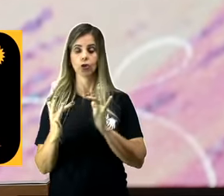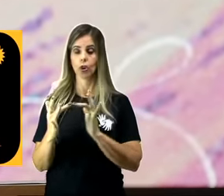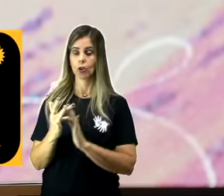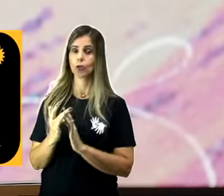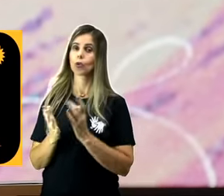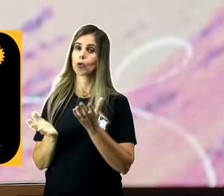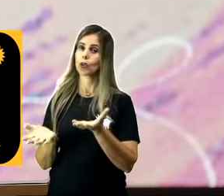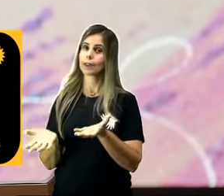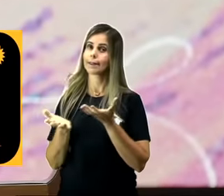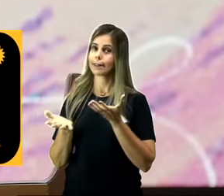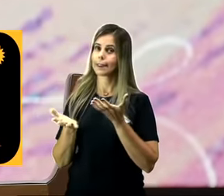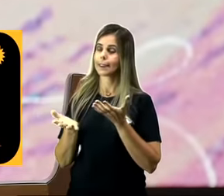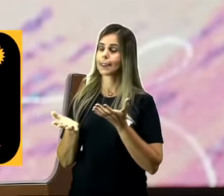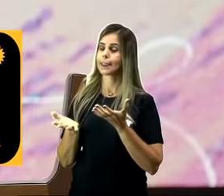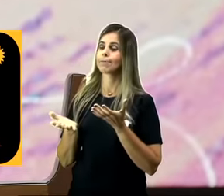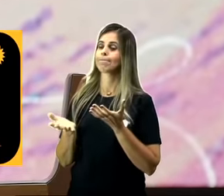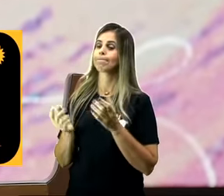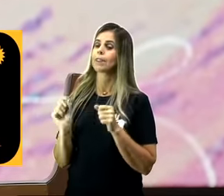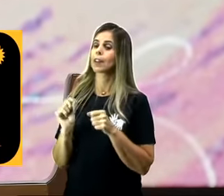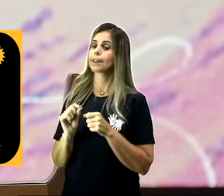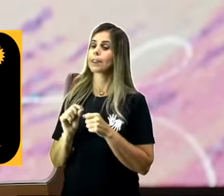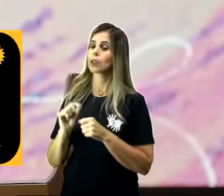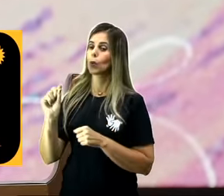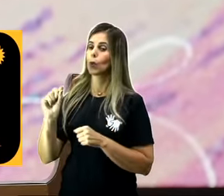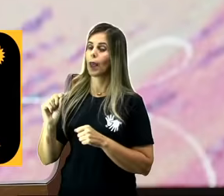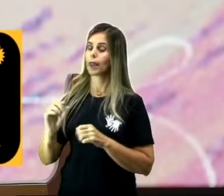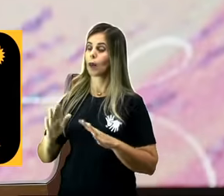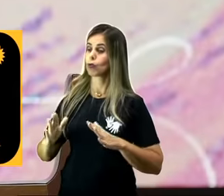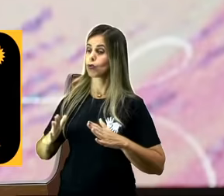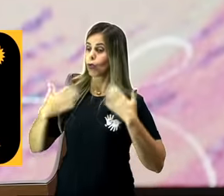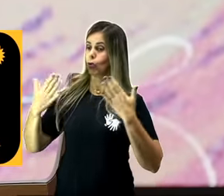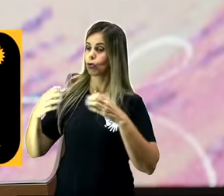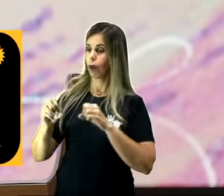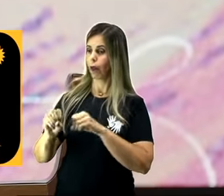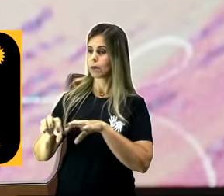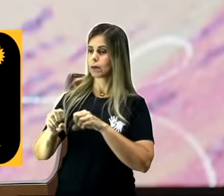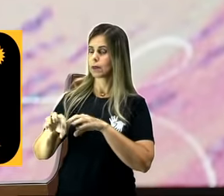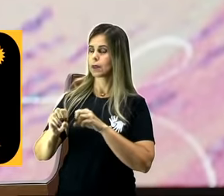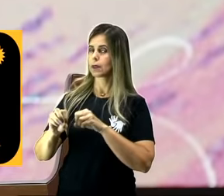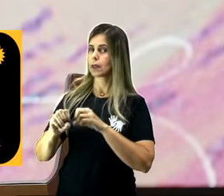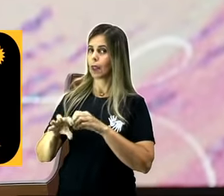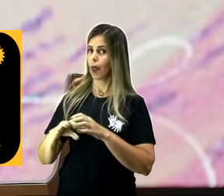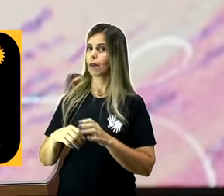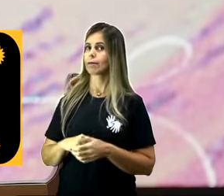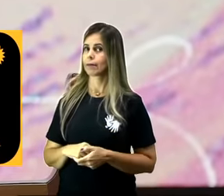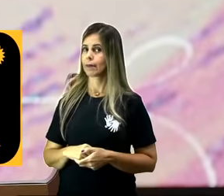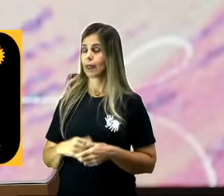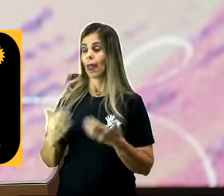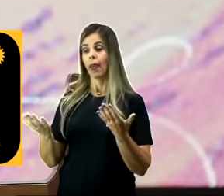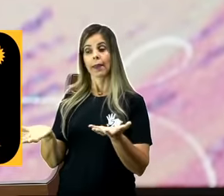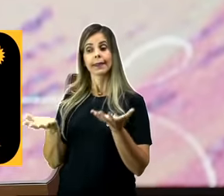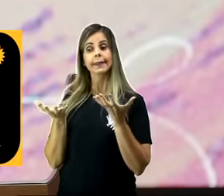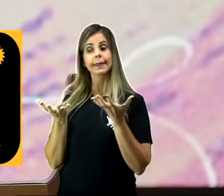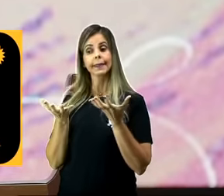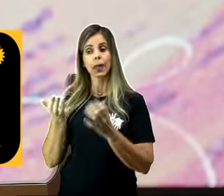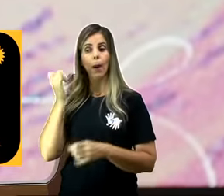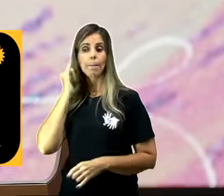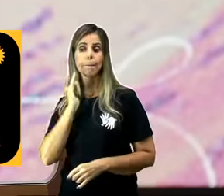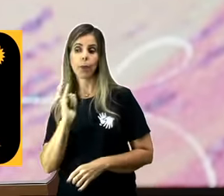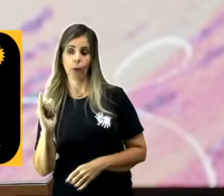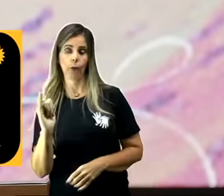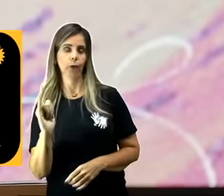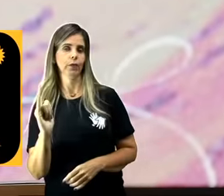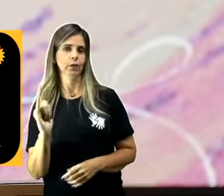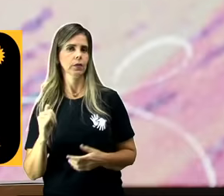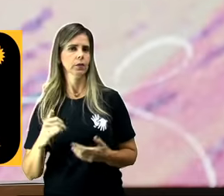profético. Não, eles estavam ali porque Jesus queria dar uma lição a eles. Não, eles estavam ali porque Jesus queria baixar. Pensa num povo orgulhoso,